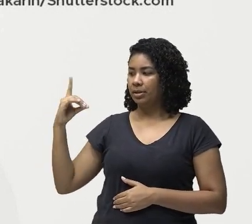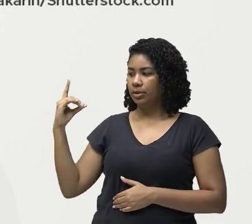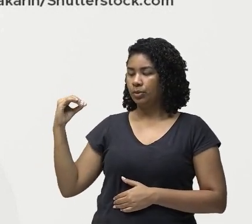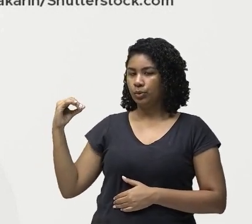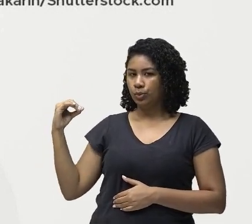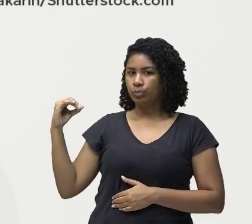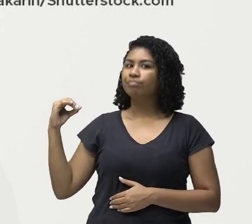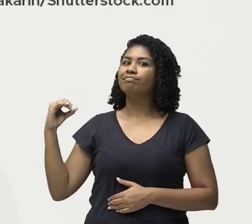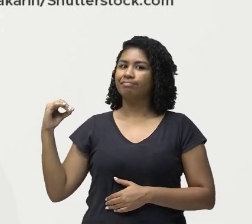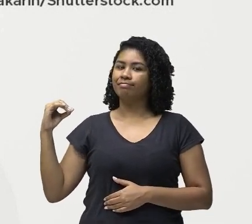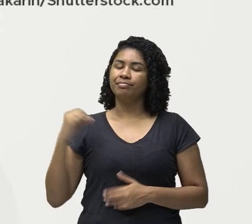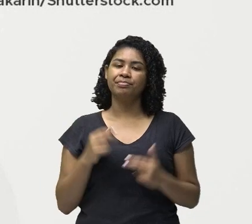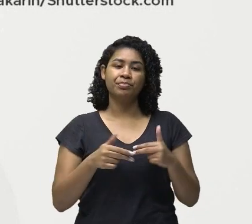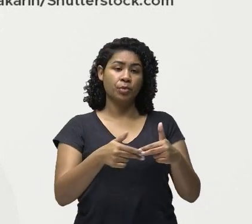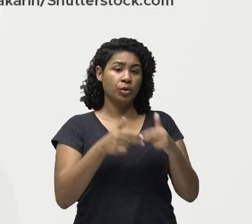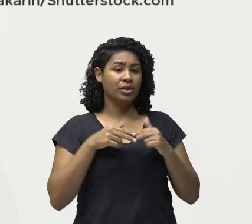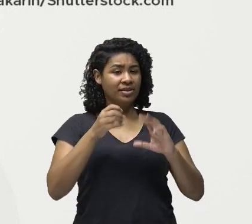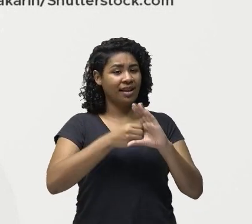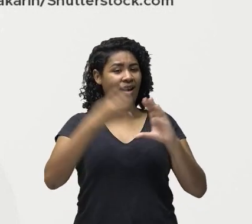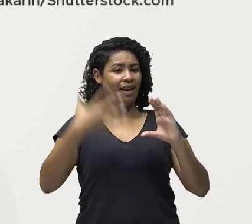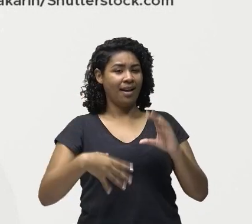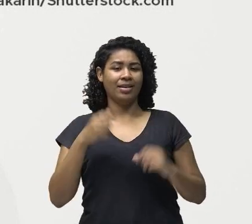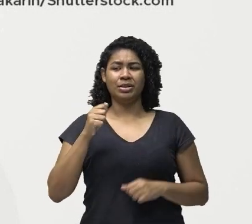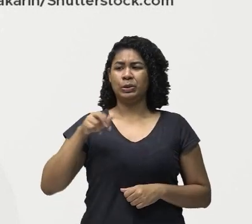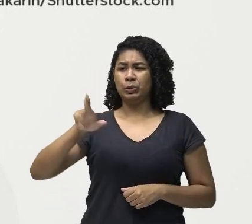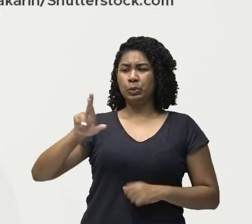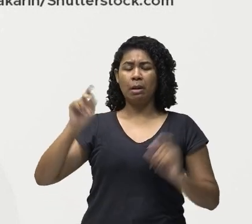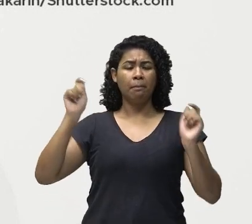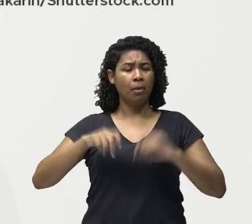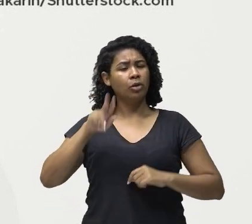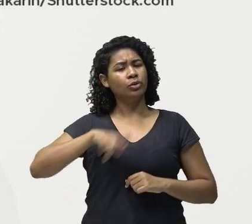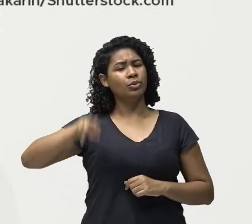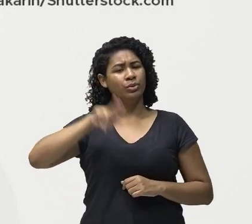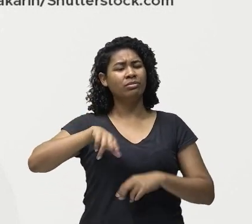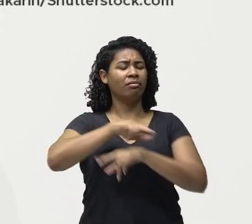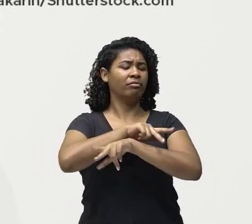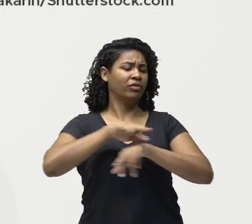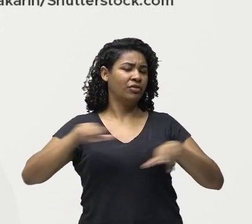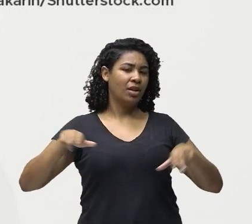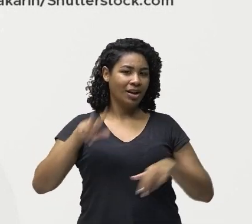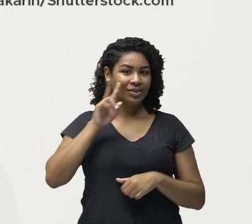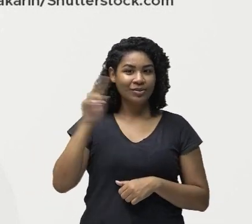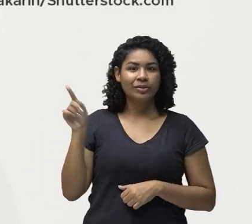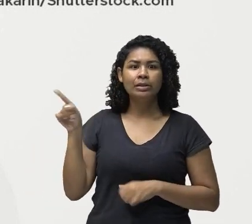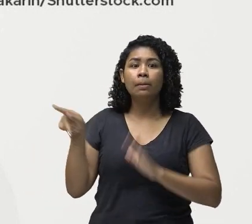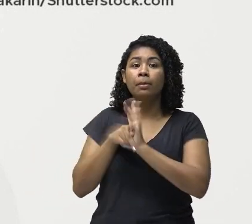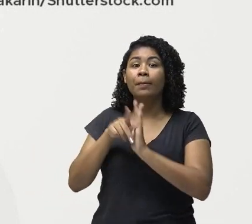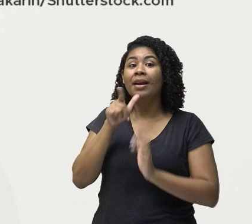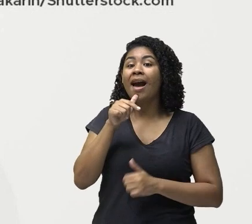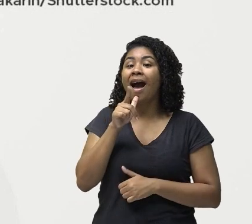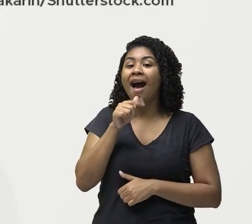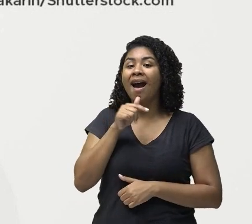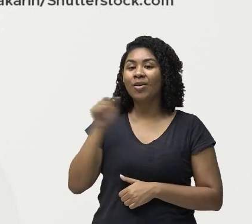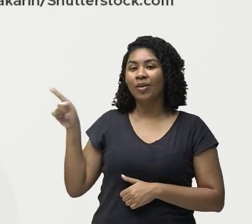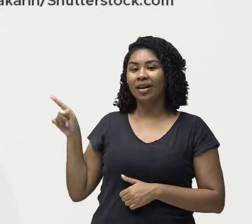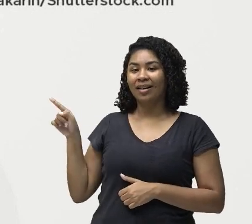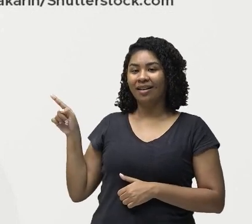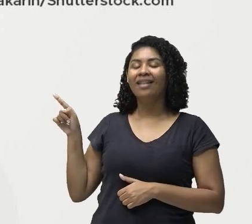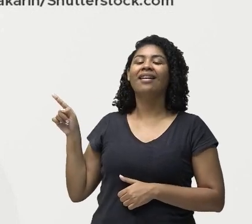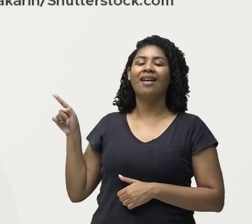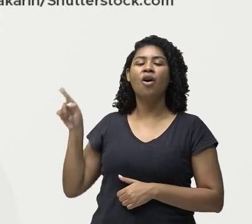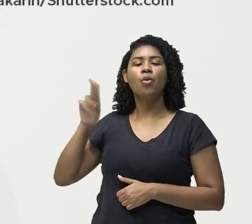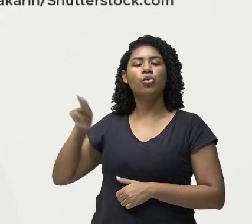expansivo do ar dá várias utilidades. Observem aí que isso é um jato de água, utilizando